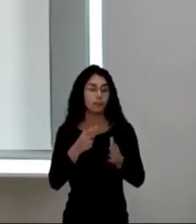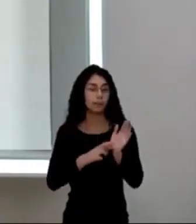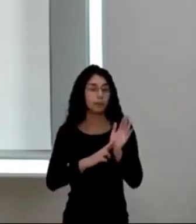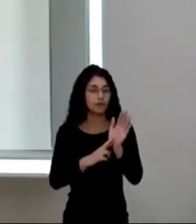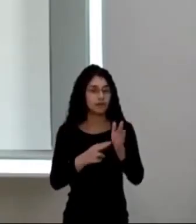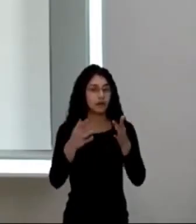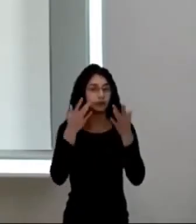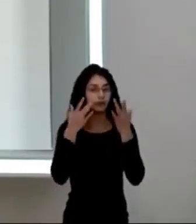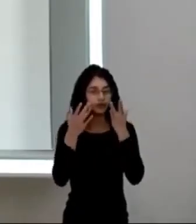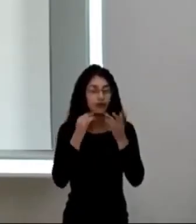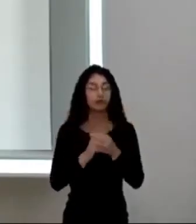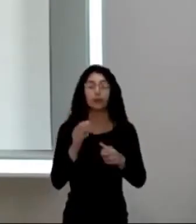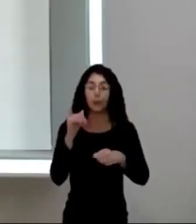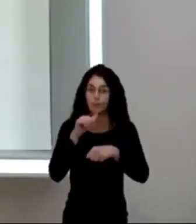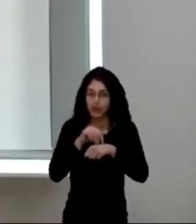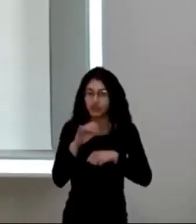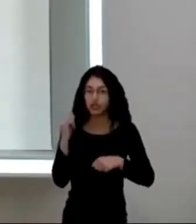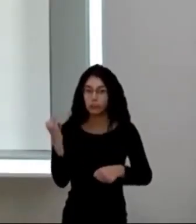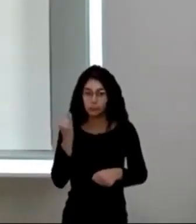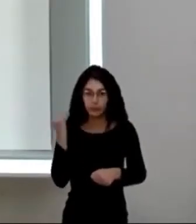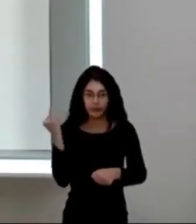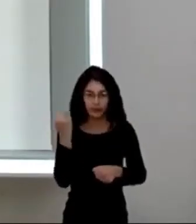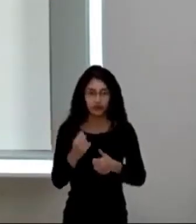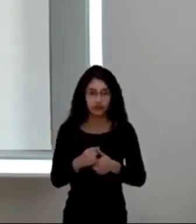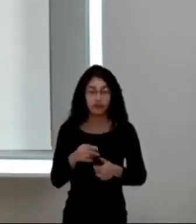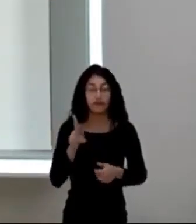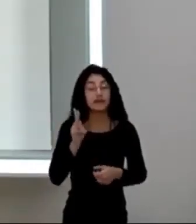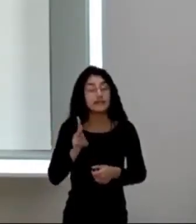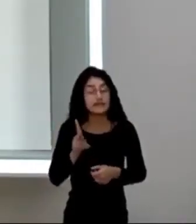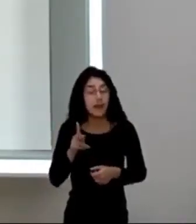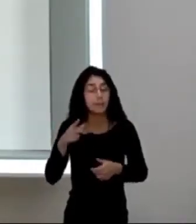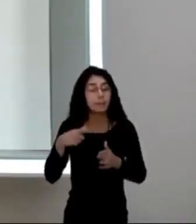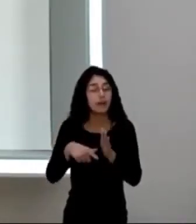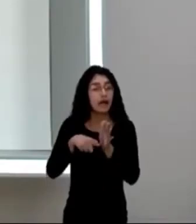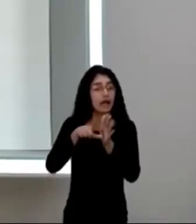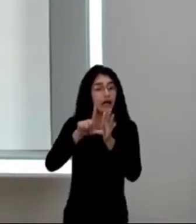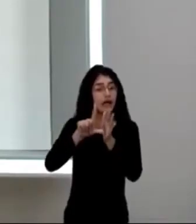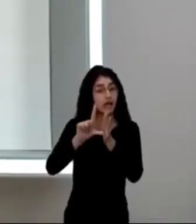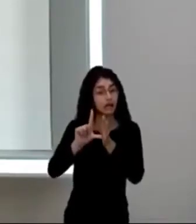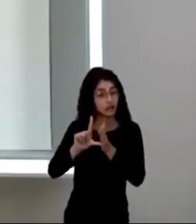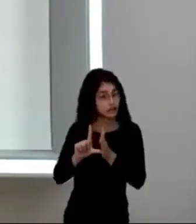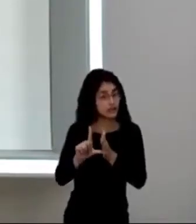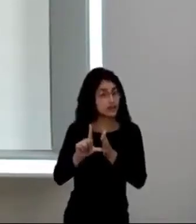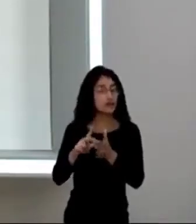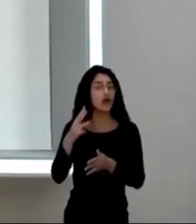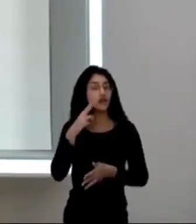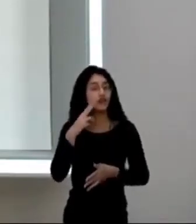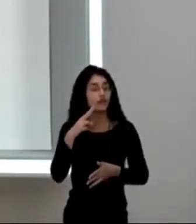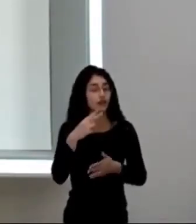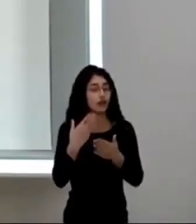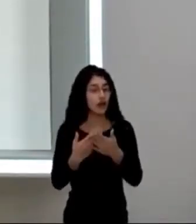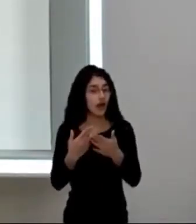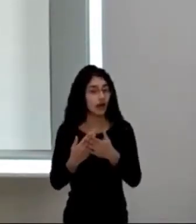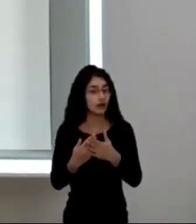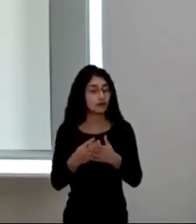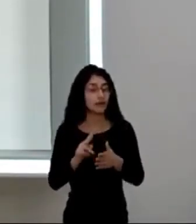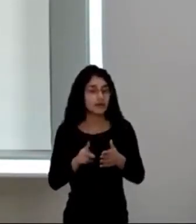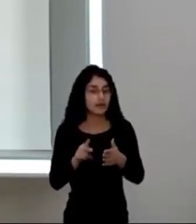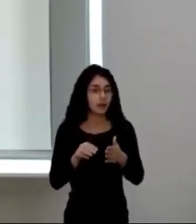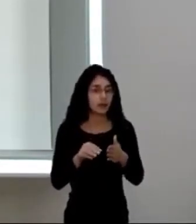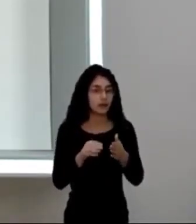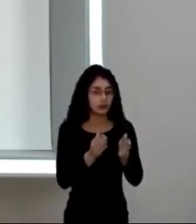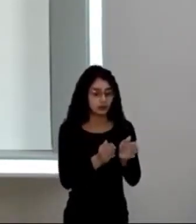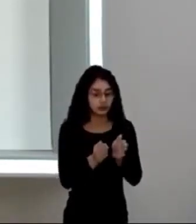uma dica importante para você, estudante, sempre, antes de começar a assistir a próxima aula, sempre deixa separadinho aí no